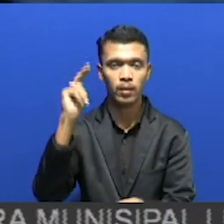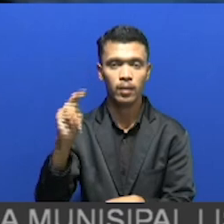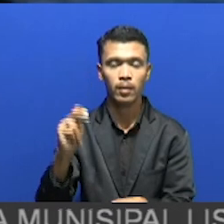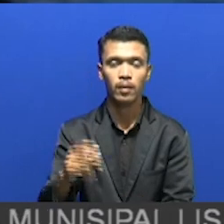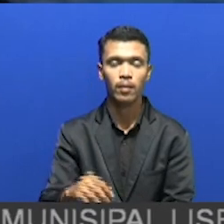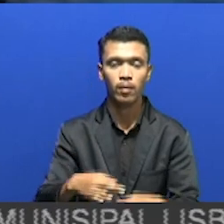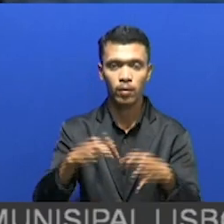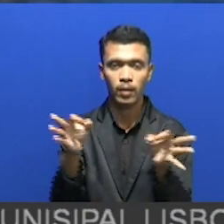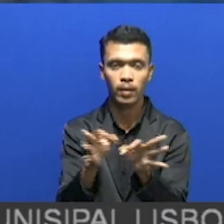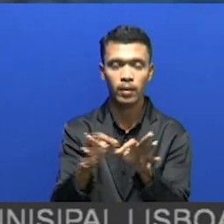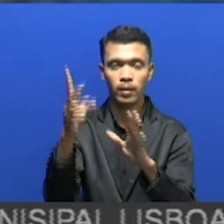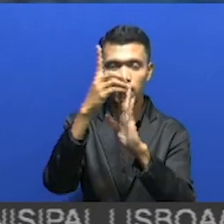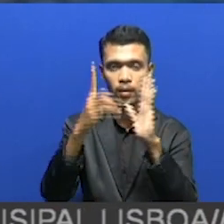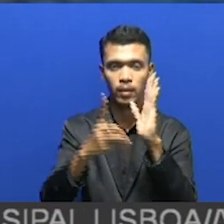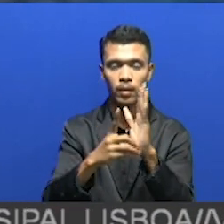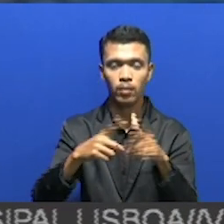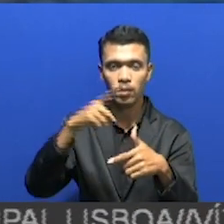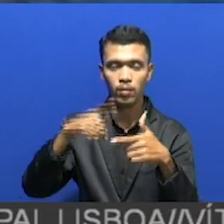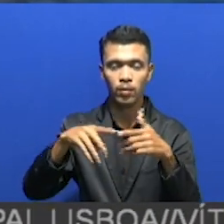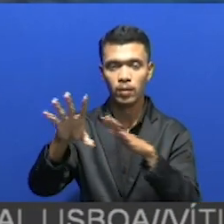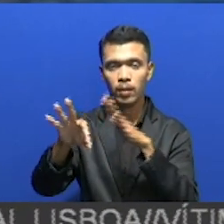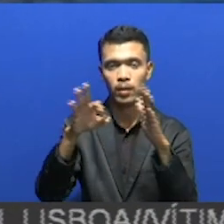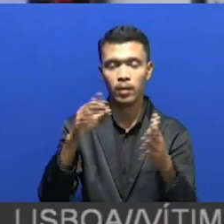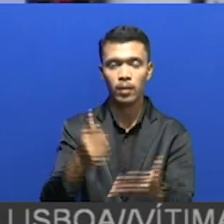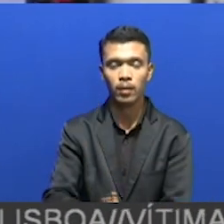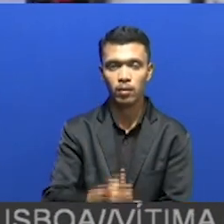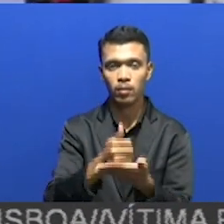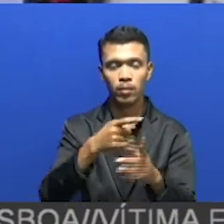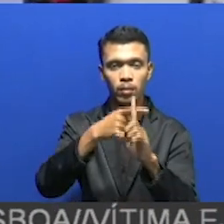de alinhar dados para depois, a reta bate Roma ao Estado. Então, não é uma coisa.